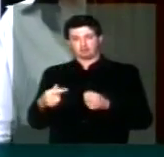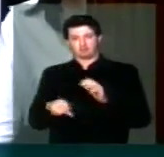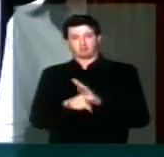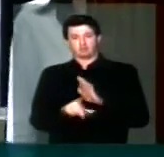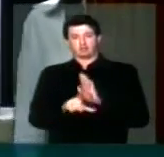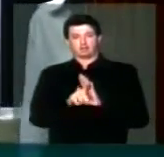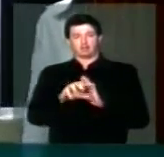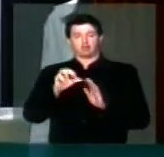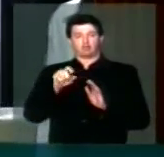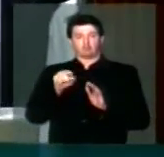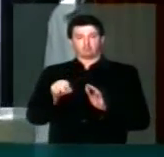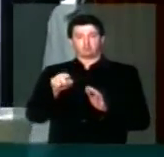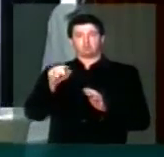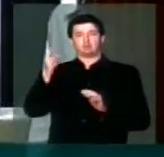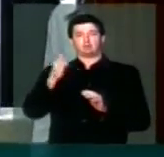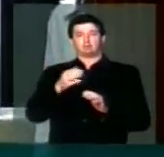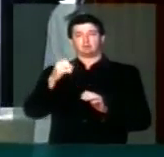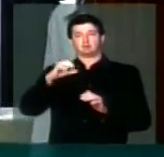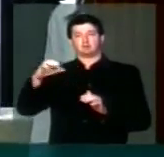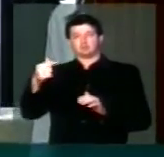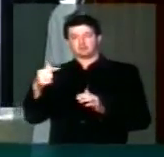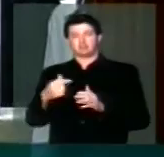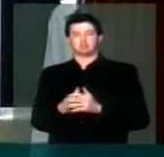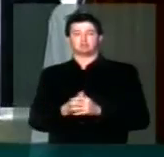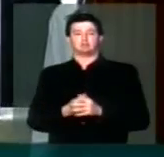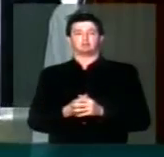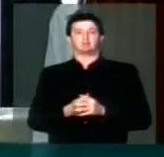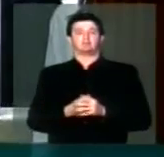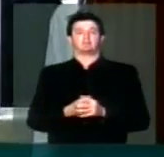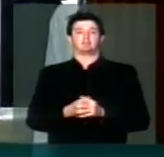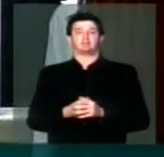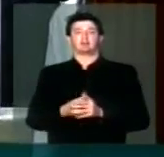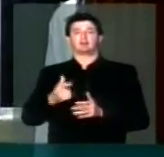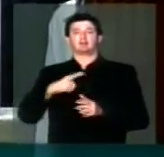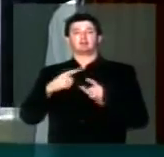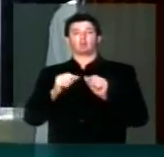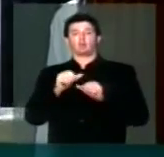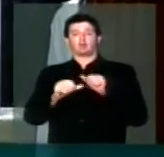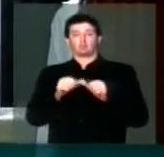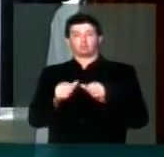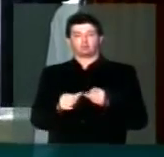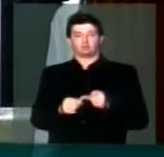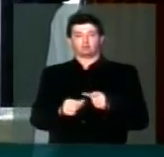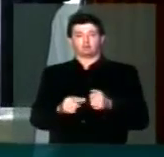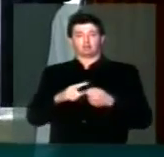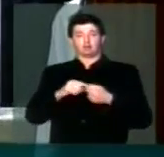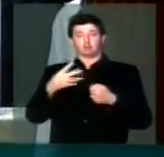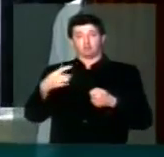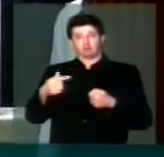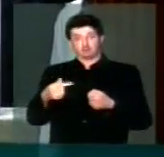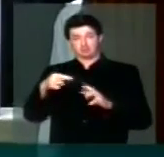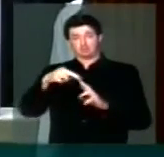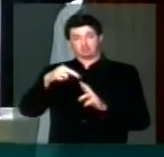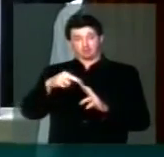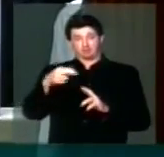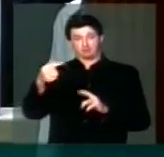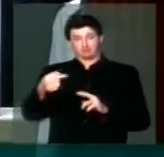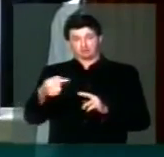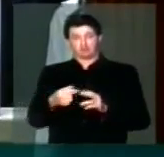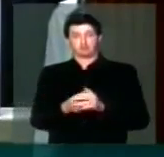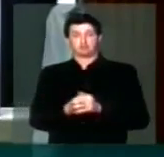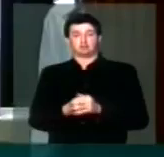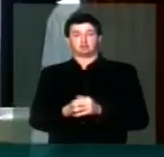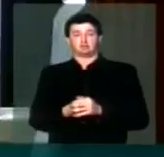Lei 9.504, de 30 de setembro de 97, passa a ter a seguinte alteração. Artigo 47, parágrafo